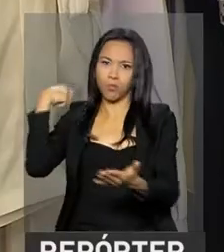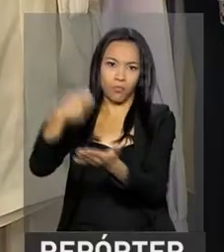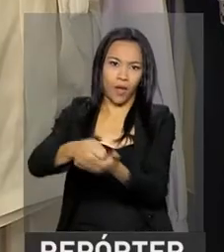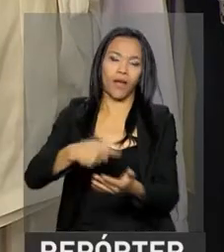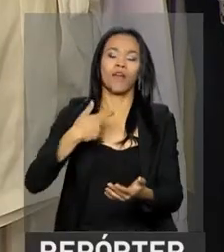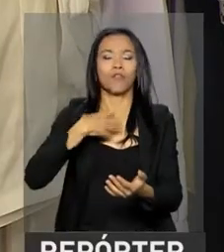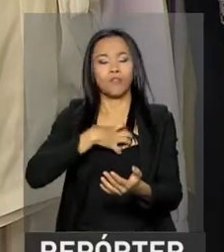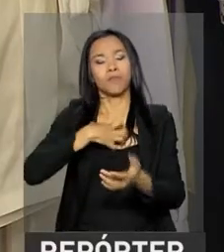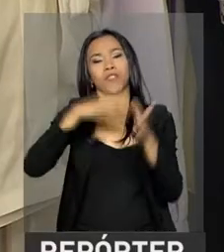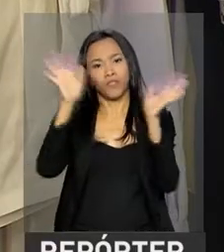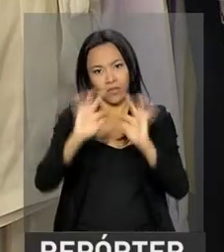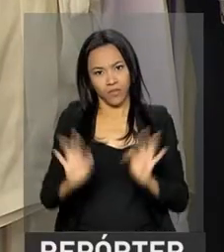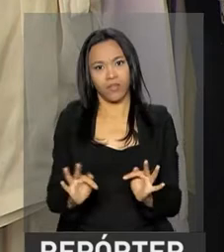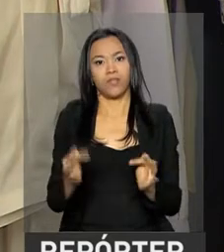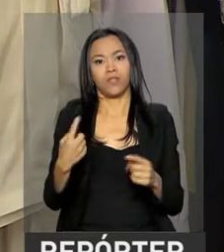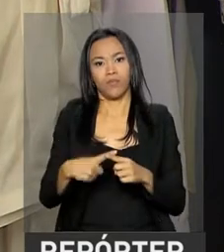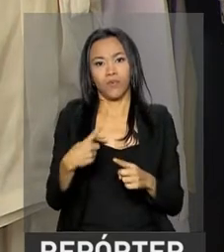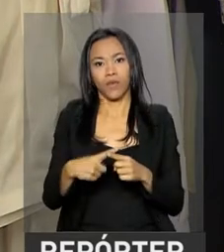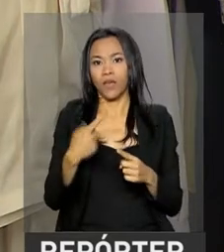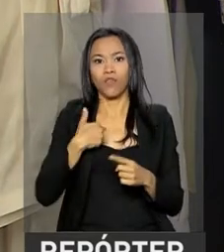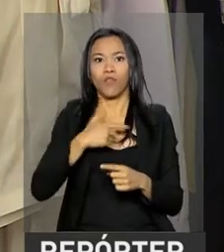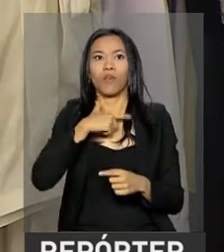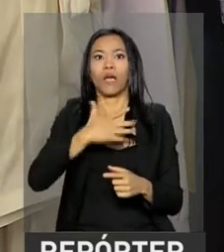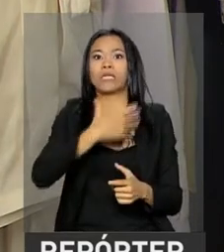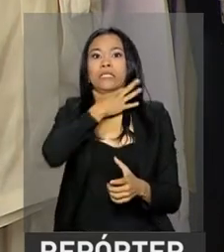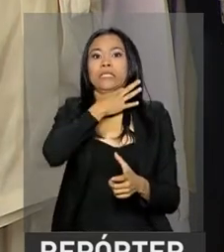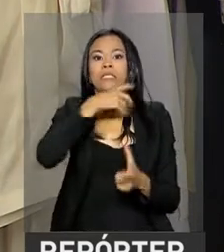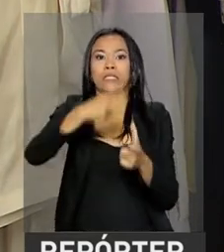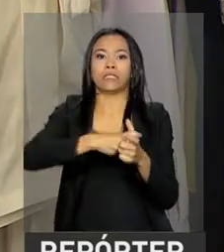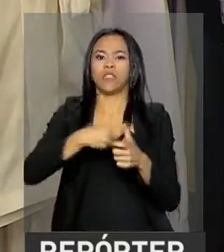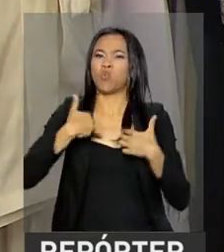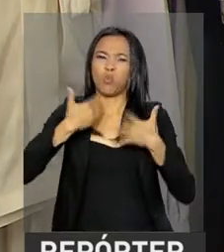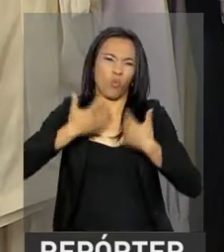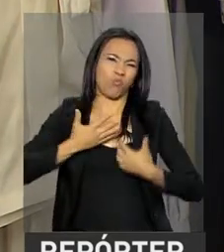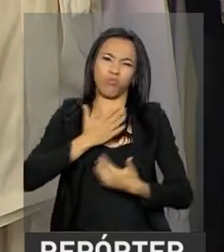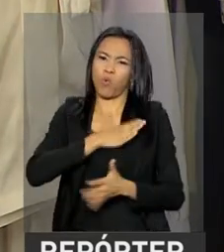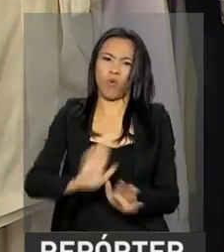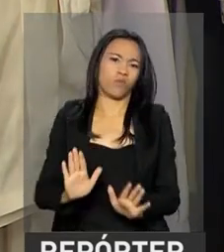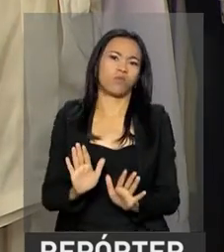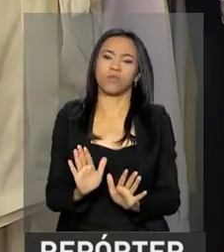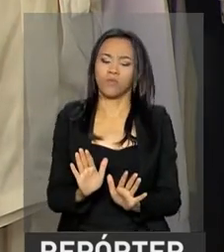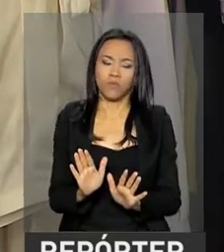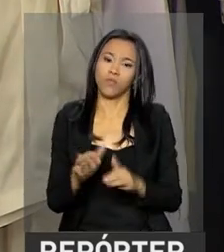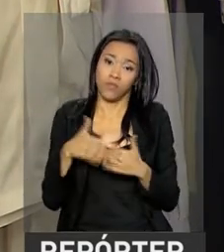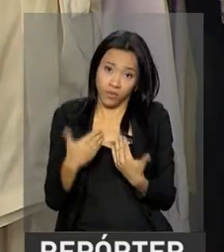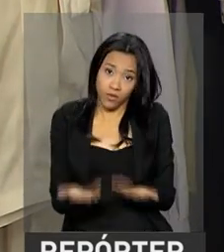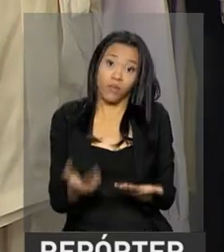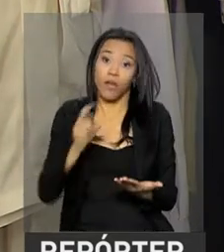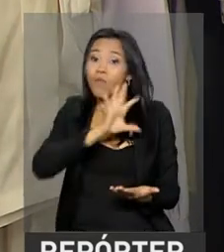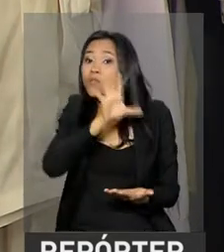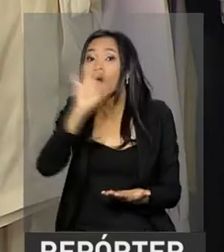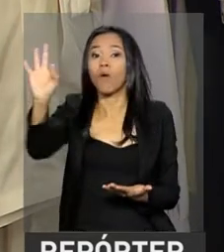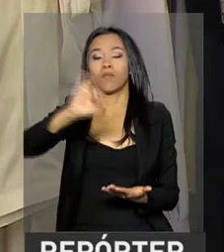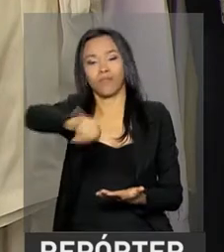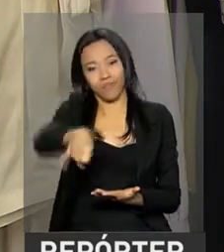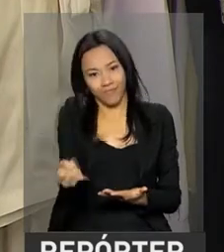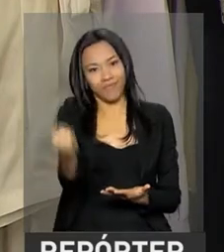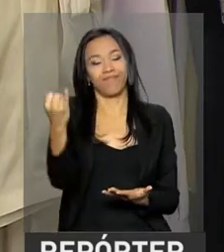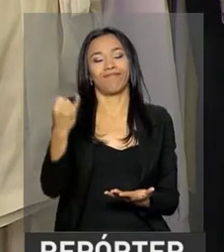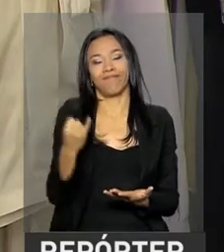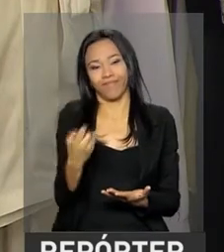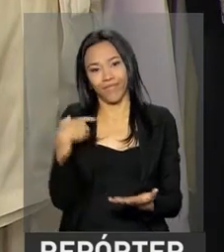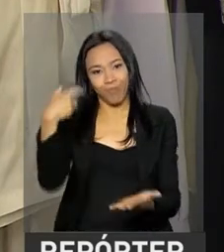feliz que sei porque não rebuscado eventos não gosto então vai ser um ótima oportunidade para mim